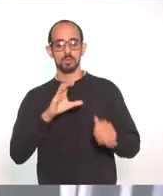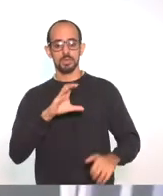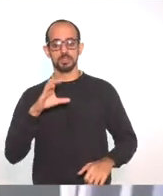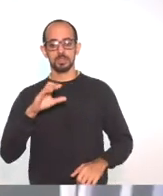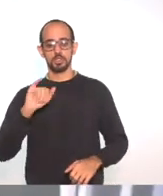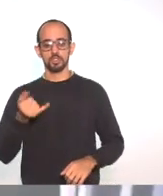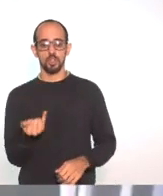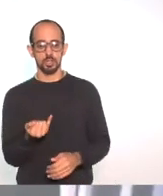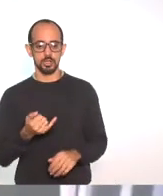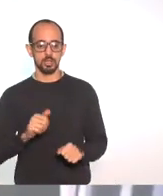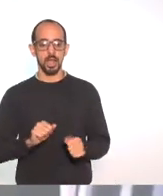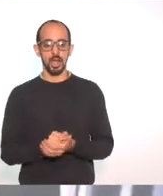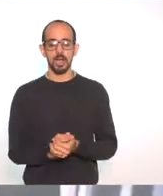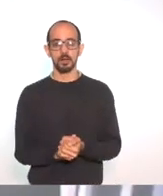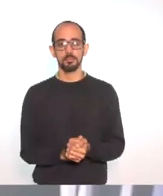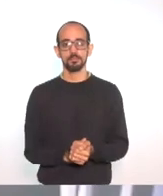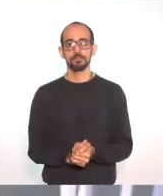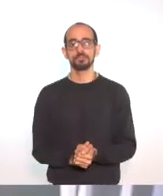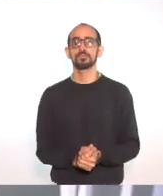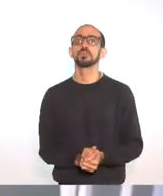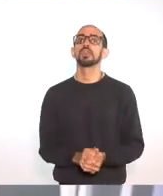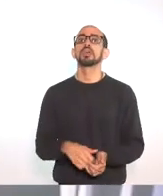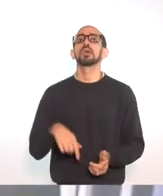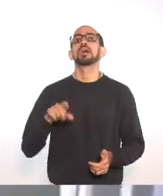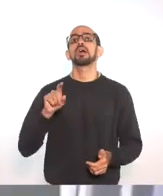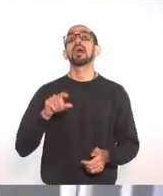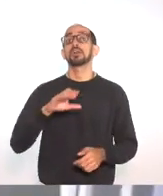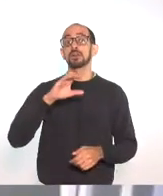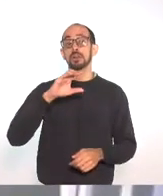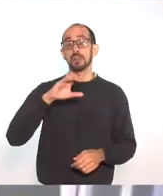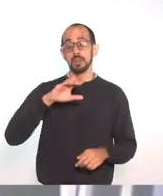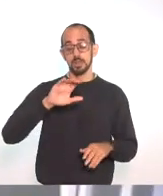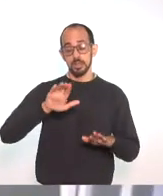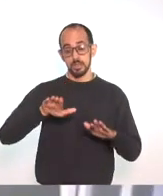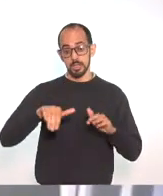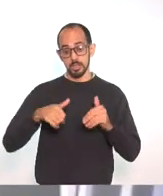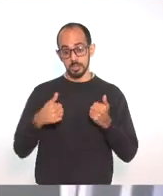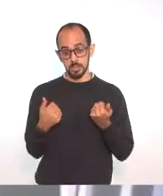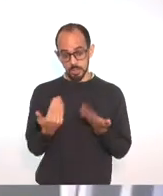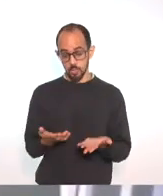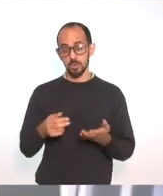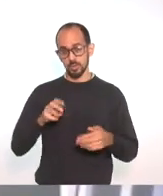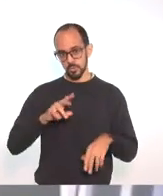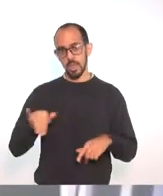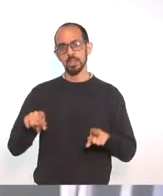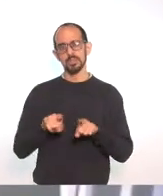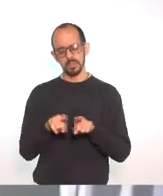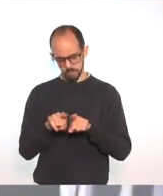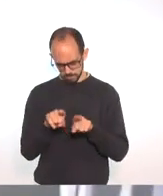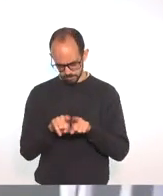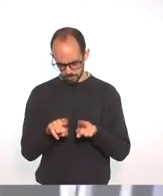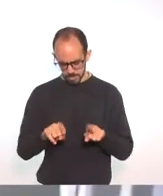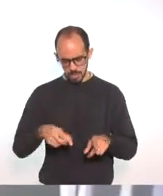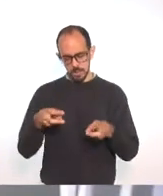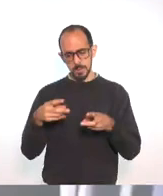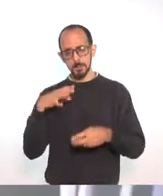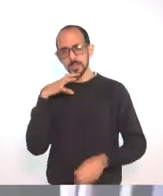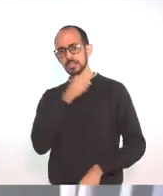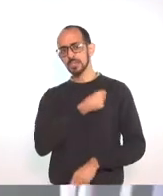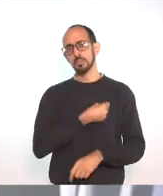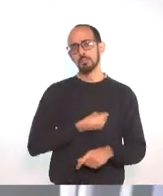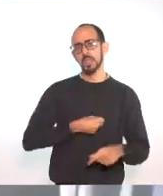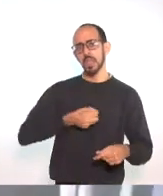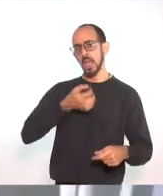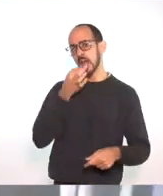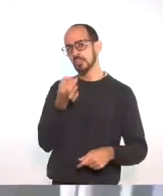é para mim só da região metropolitana que dará o parecer da comissão de constituição e justiça mas que certamente levará em conta as observações colhidas